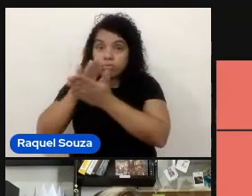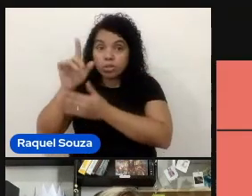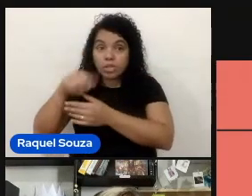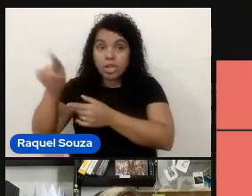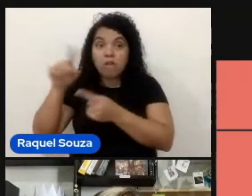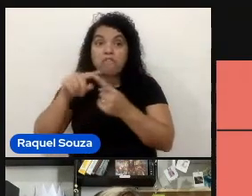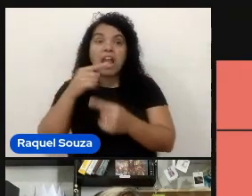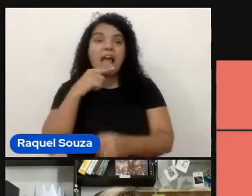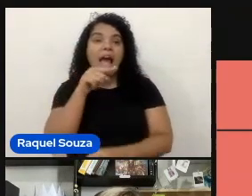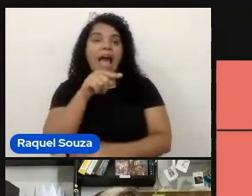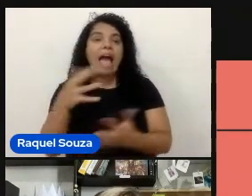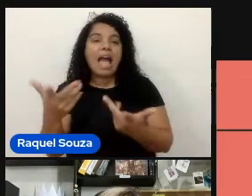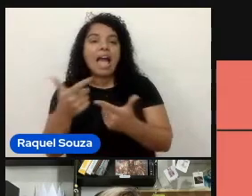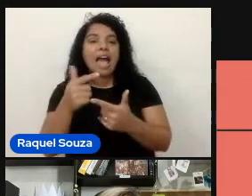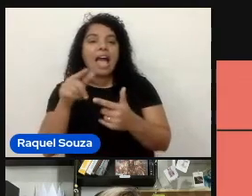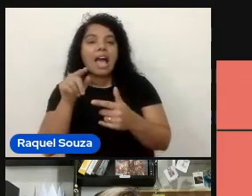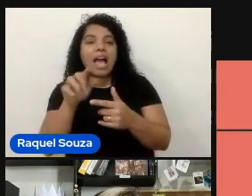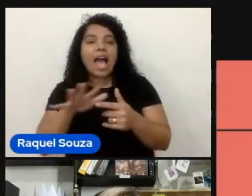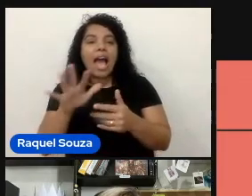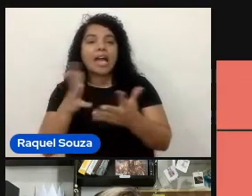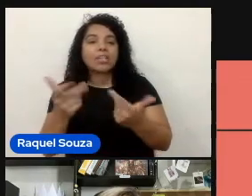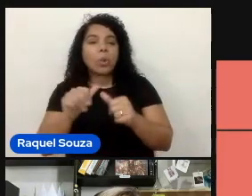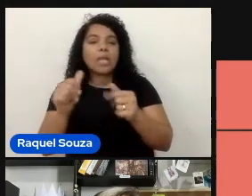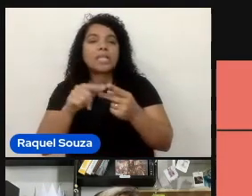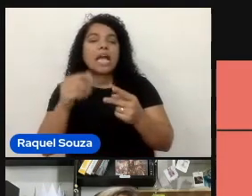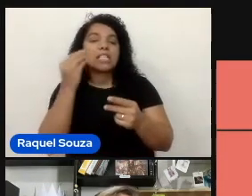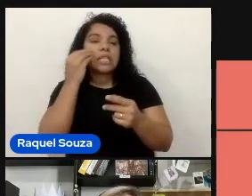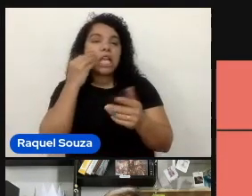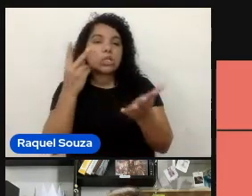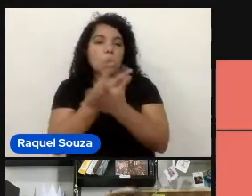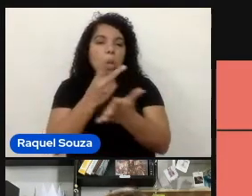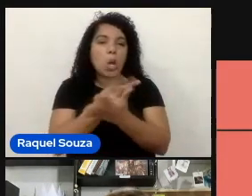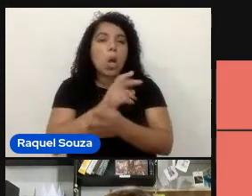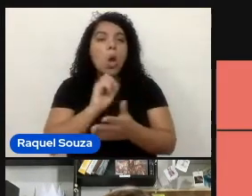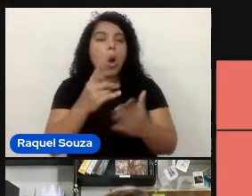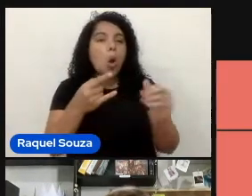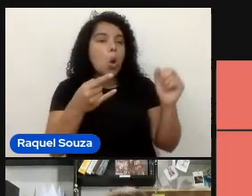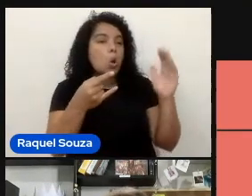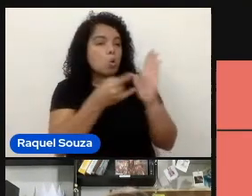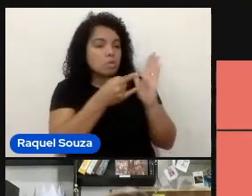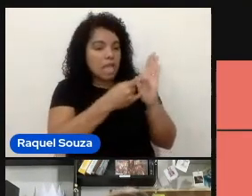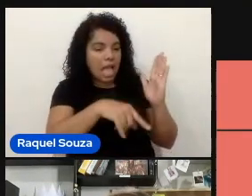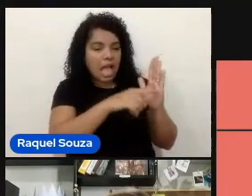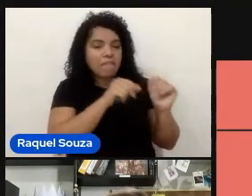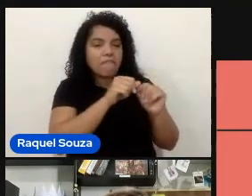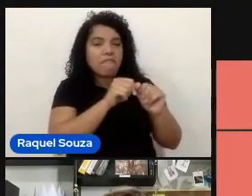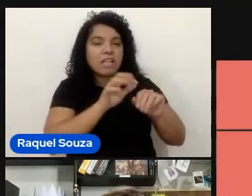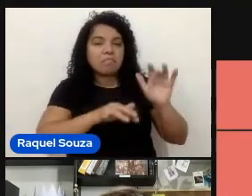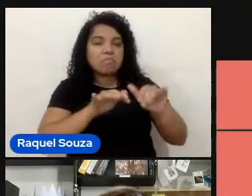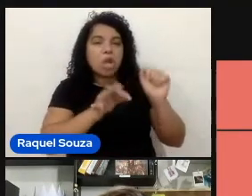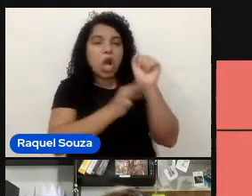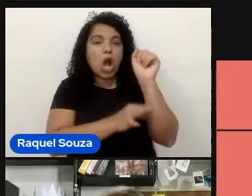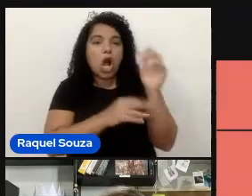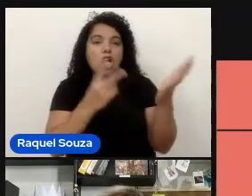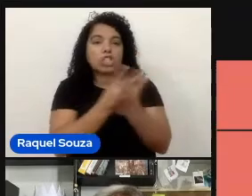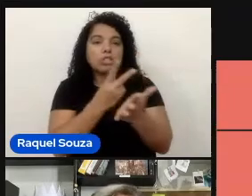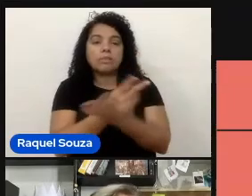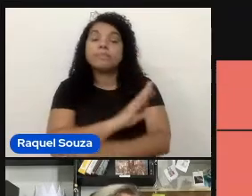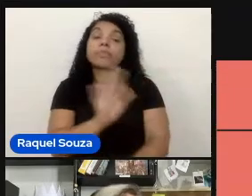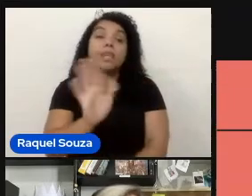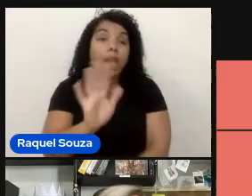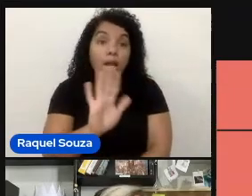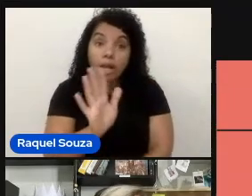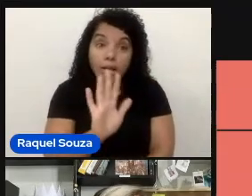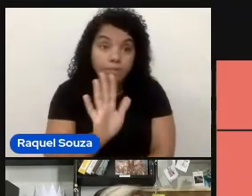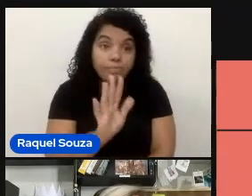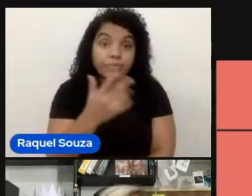a área de qualidade testou mal testado ou o time de desenvolvimento fez um código mal feito. Quando der um problema lá, todo mundo vai virar e vai falar assim, a empresa fez